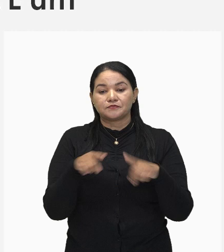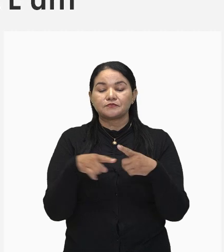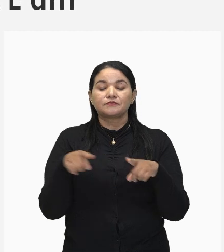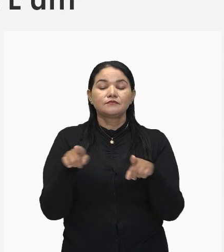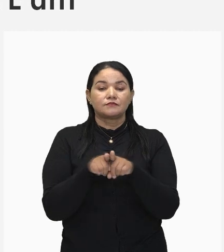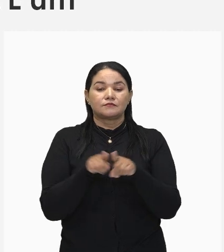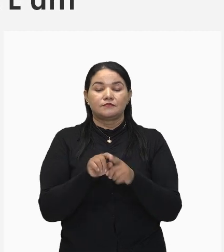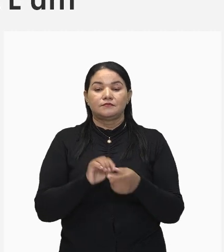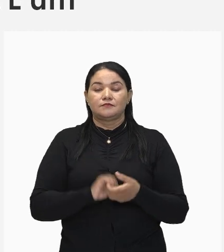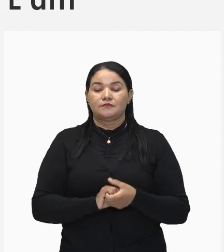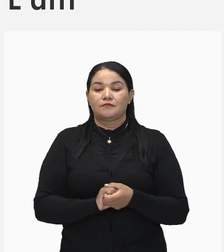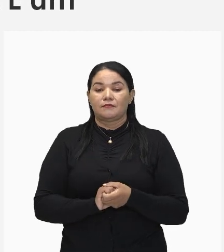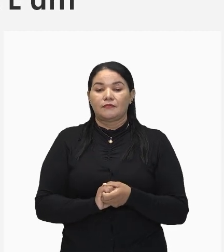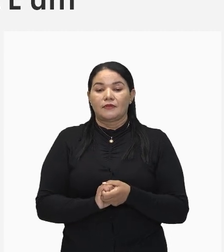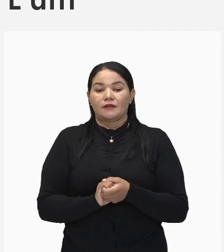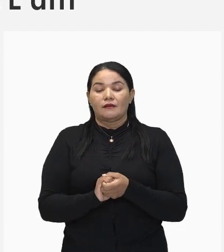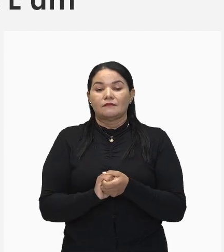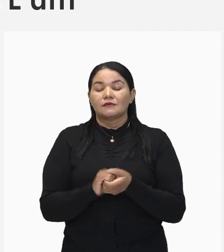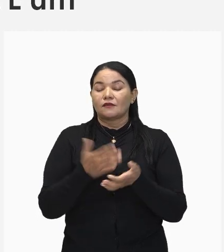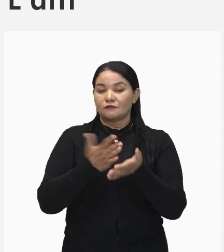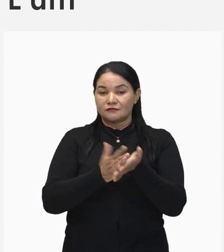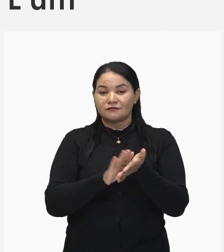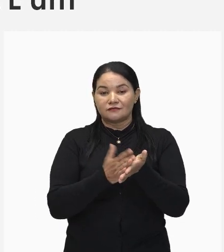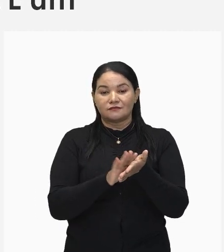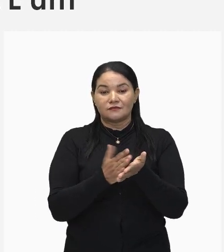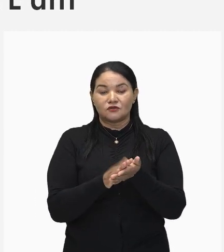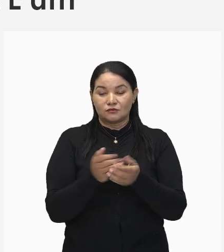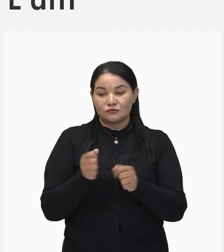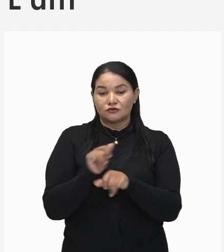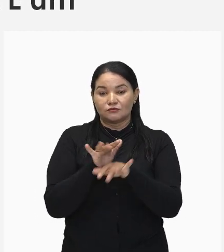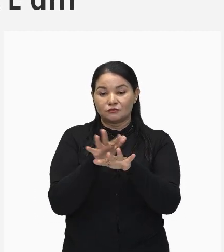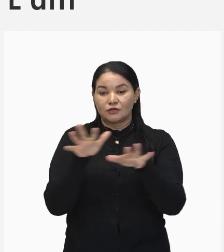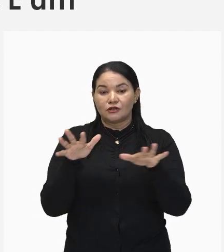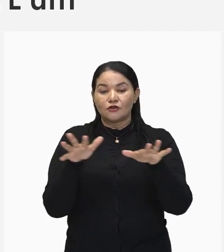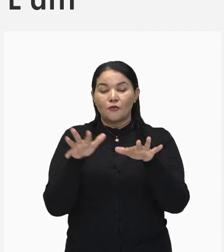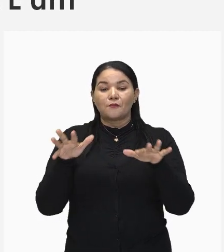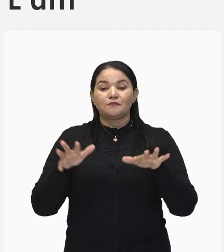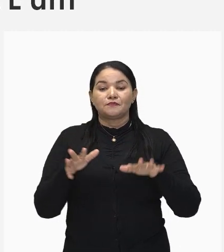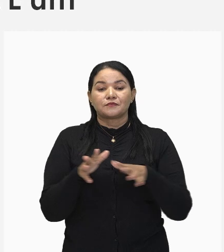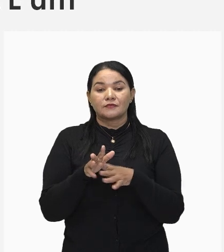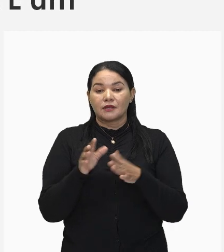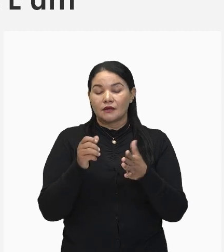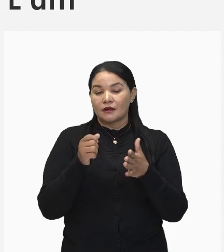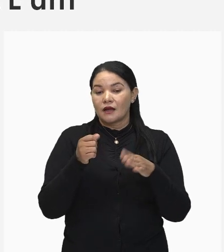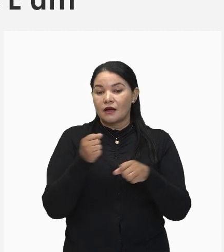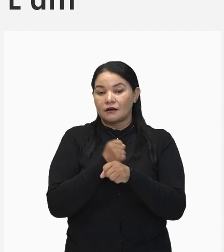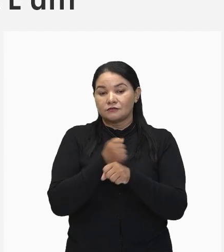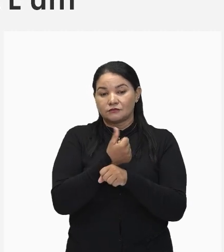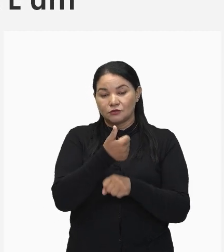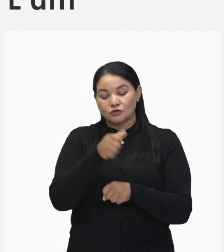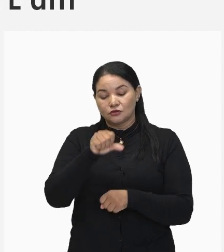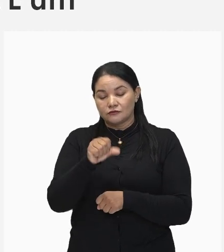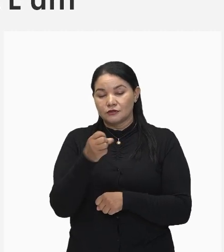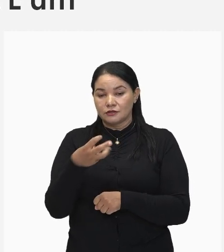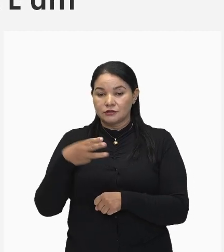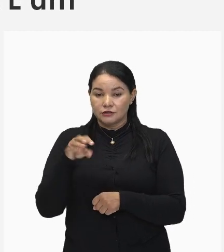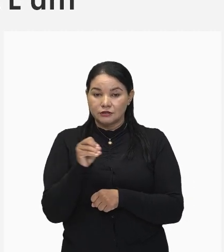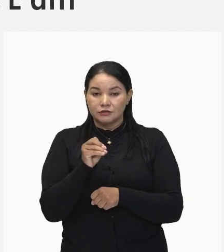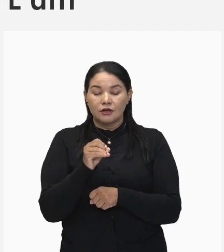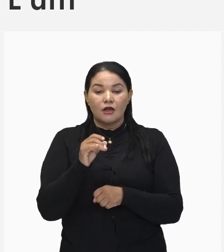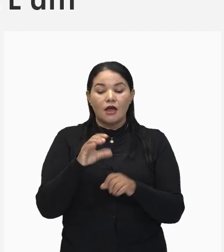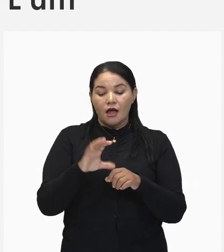O samba popularizou-se na década de 1930 com a rádio e as escolas de samba